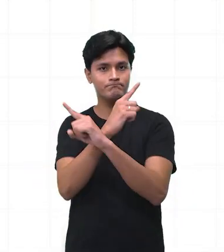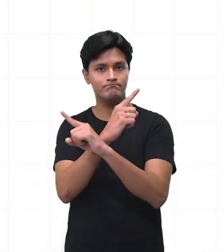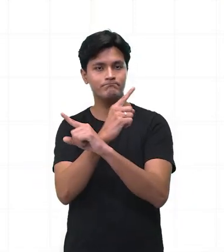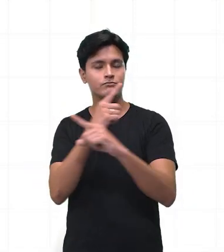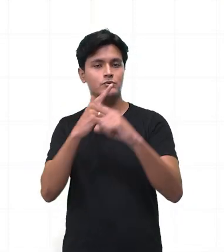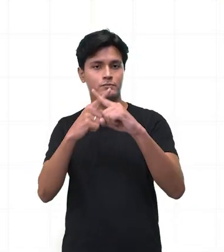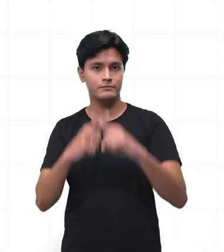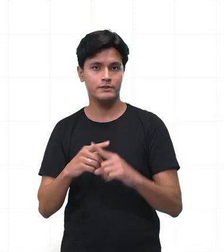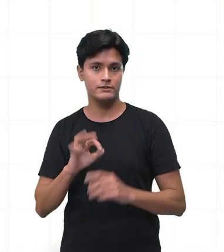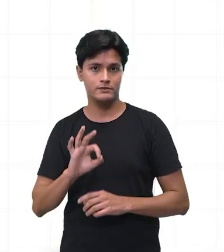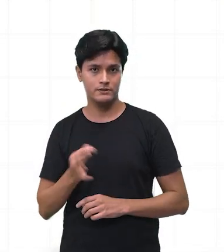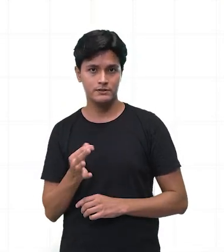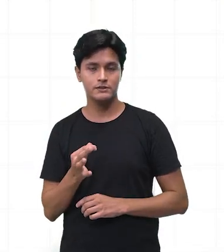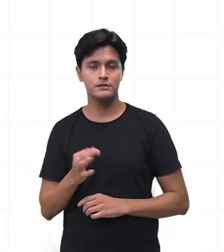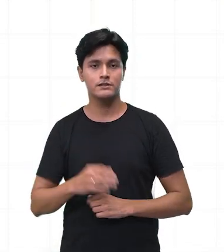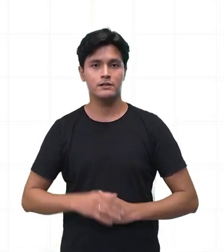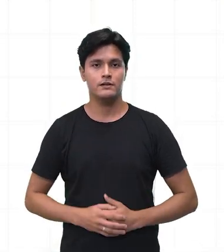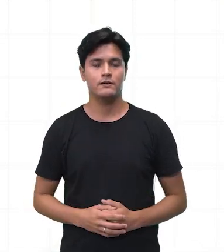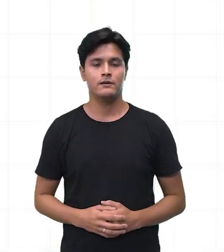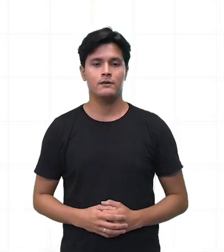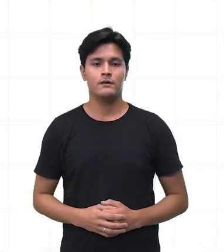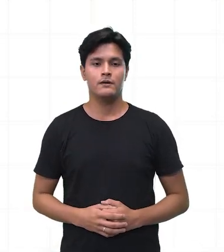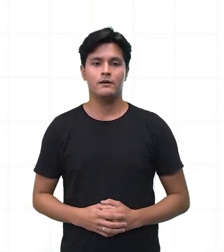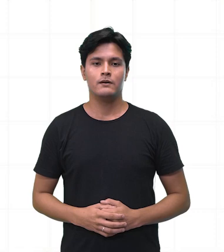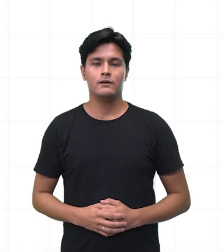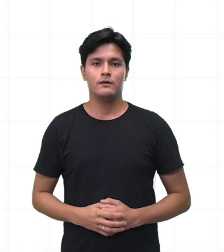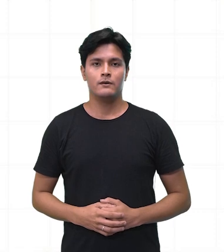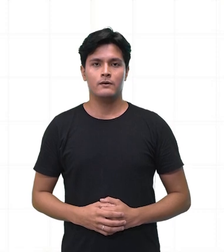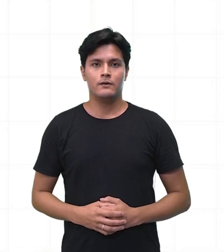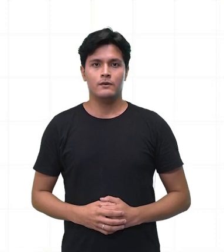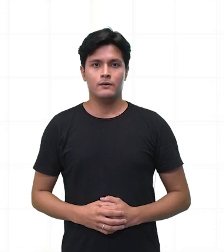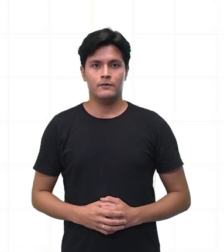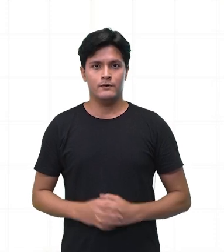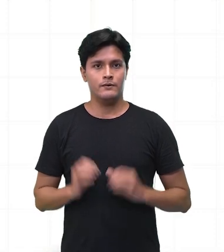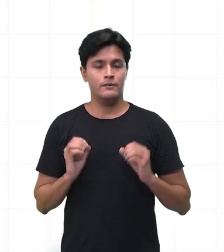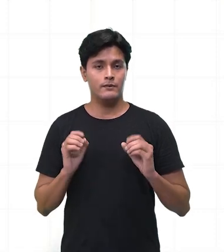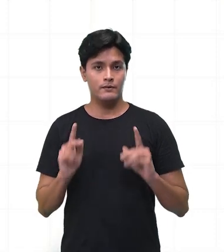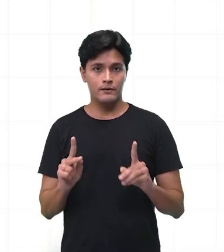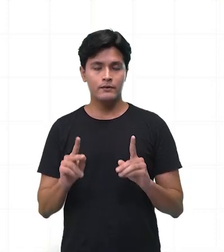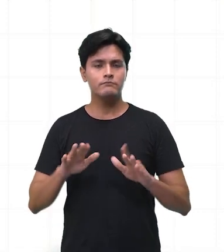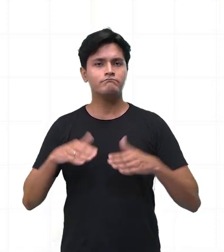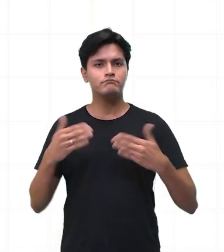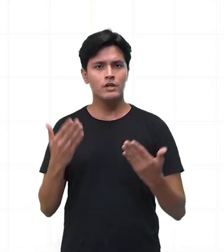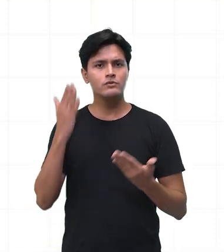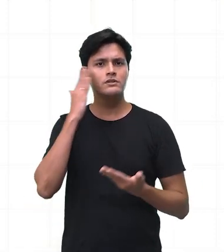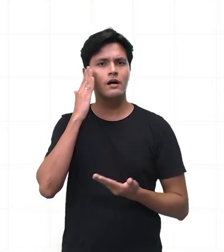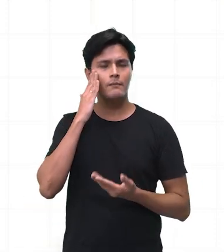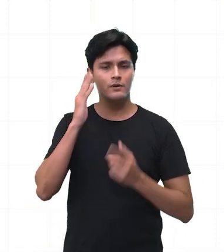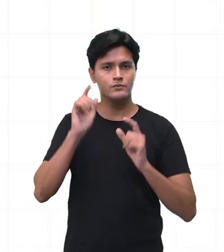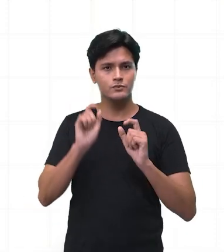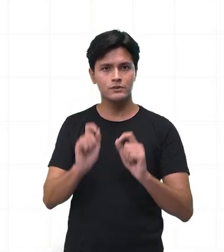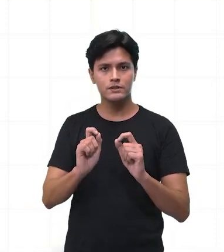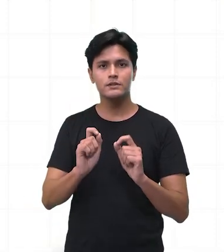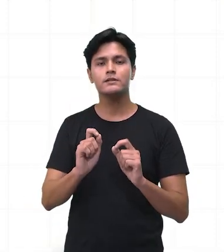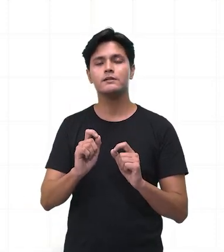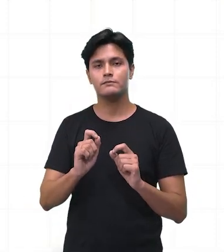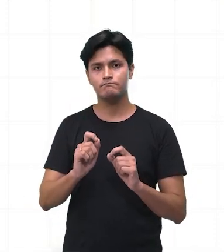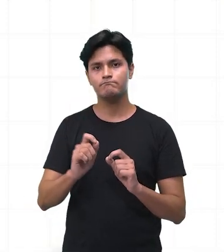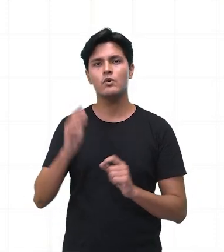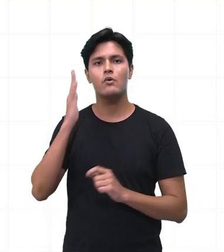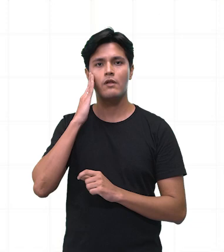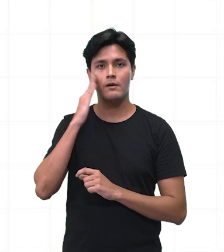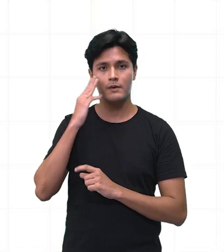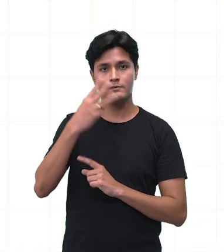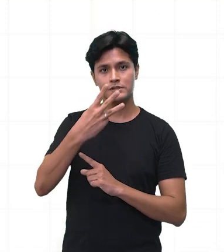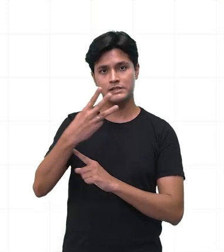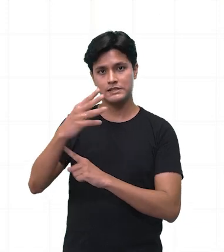as setas na cor lilás, tá ok? Então, sabemos o quê? Sabemos que